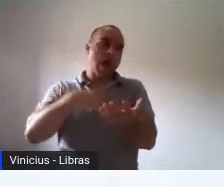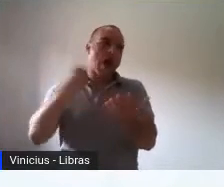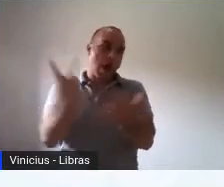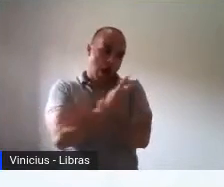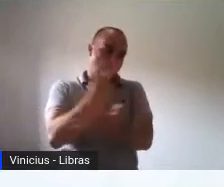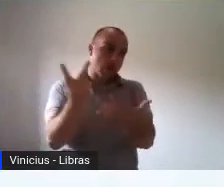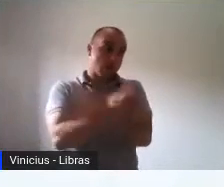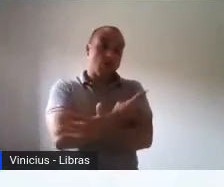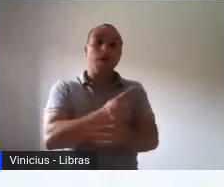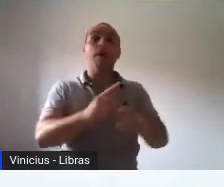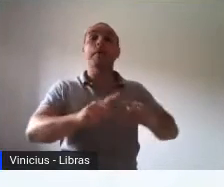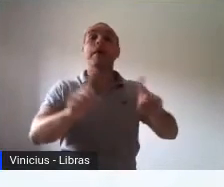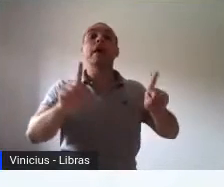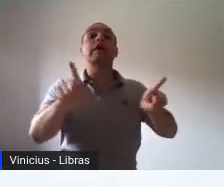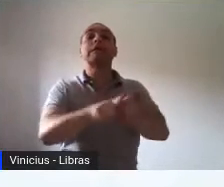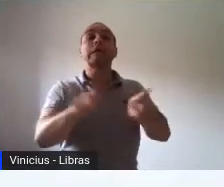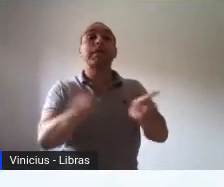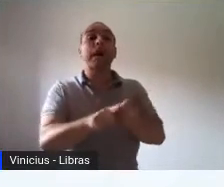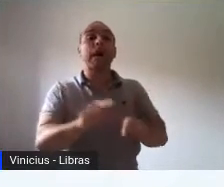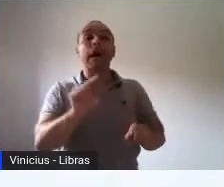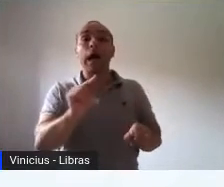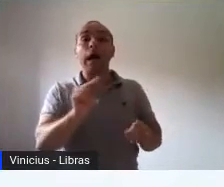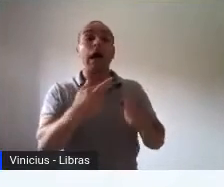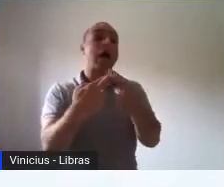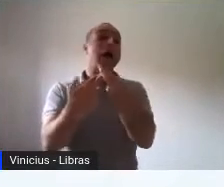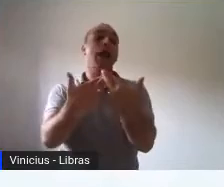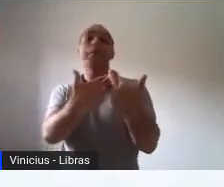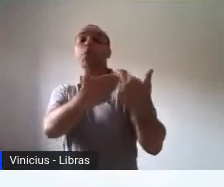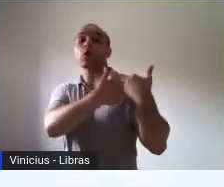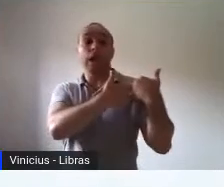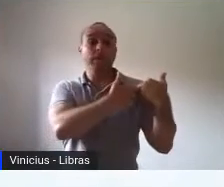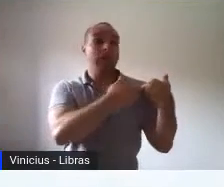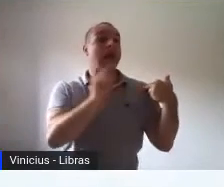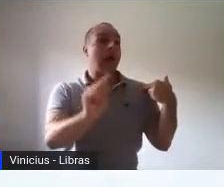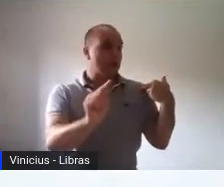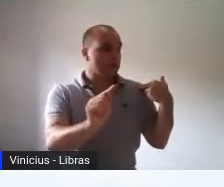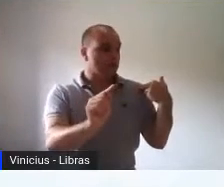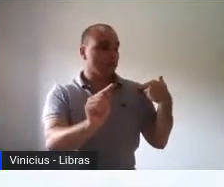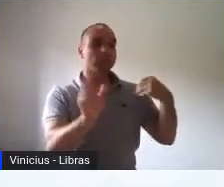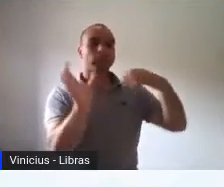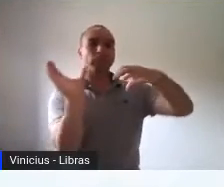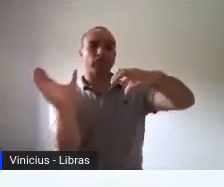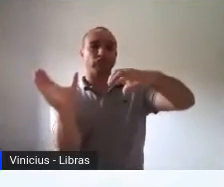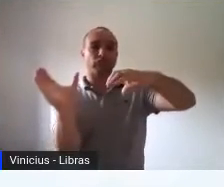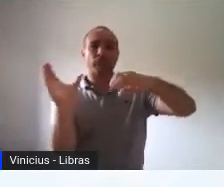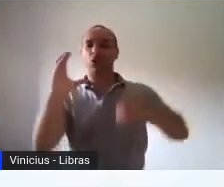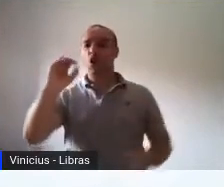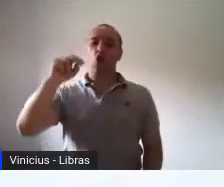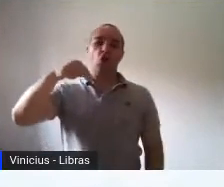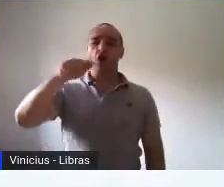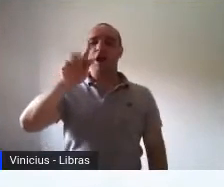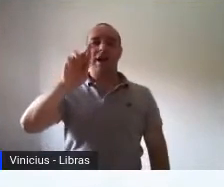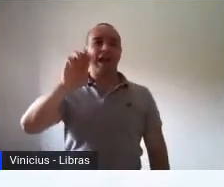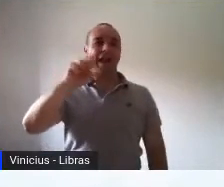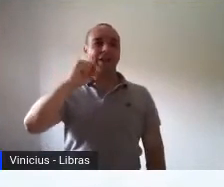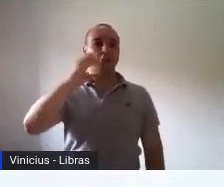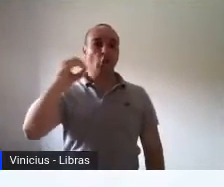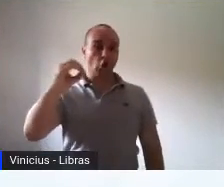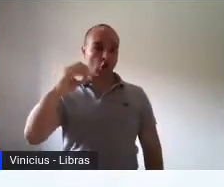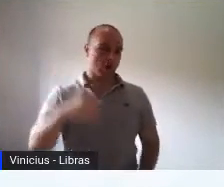podemos também esquecer aqui da responsabilidade, da cumplicidade do Congresso Nacional. Né? Porque ele enviou a